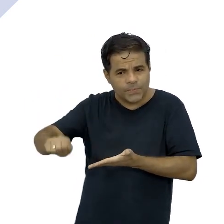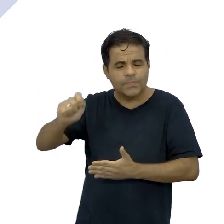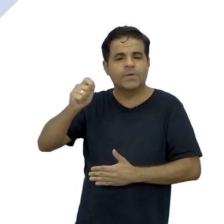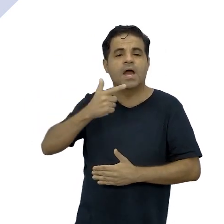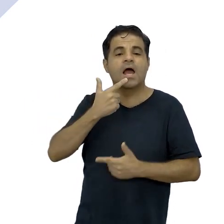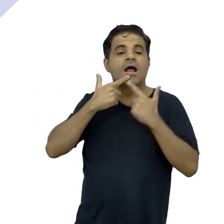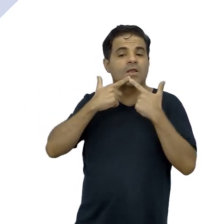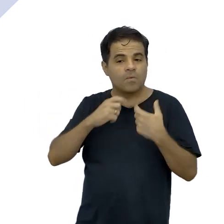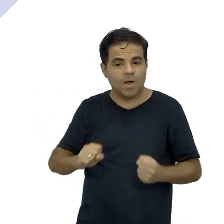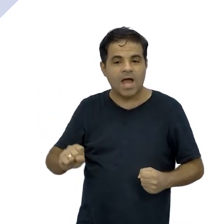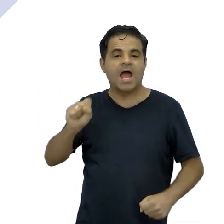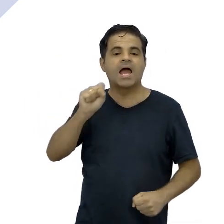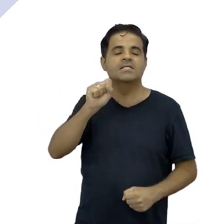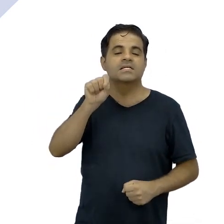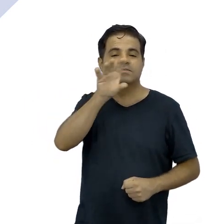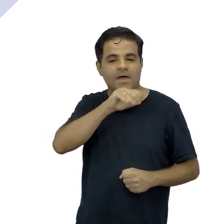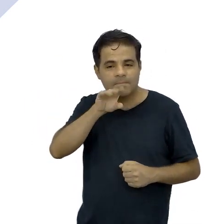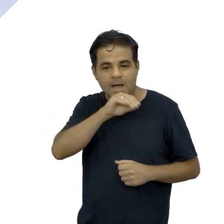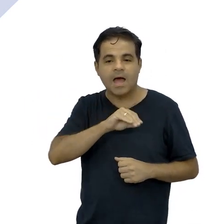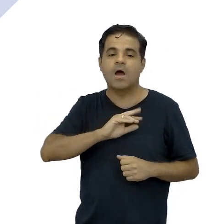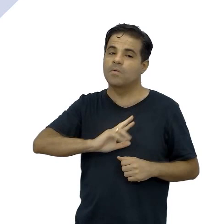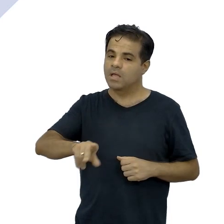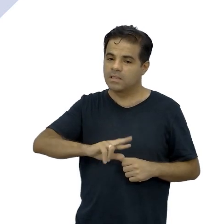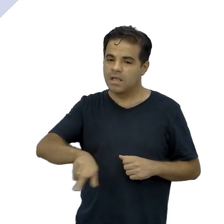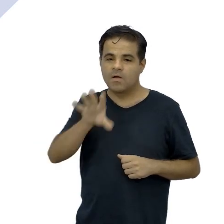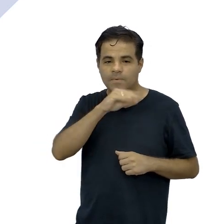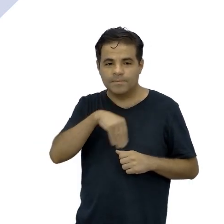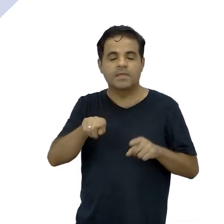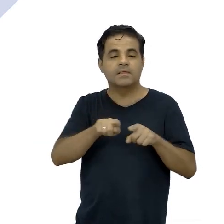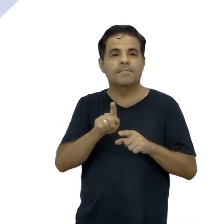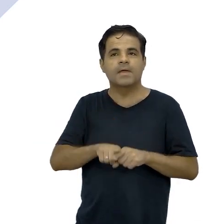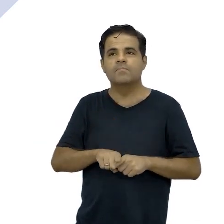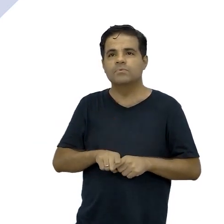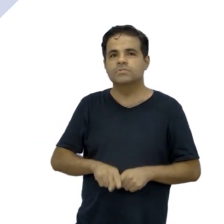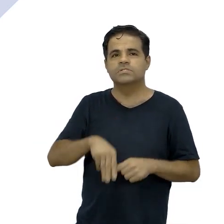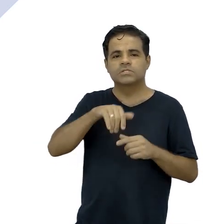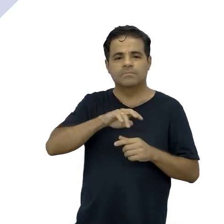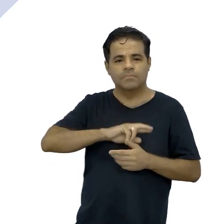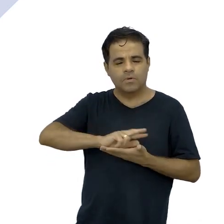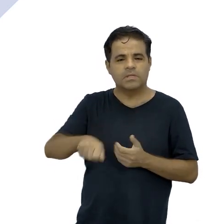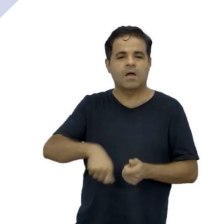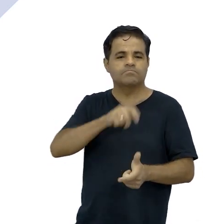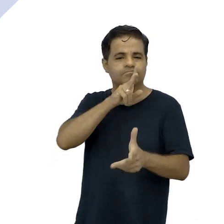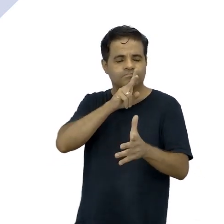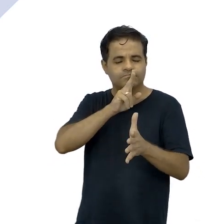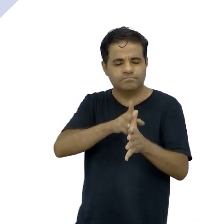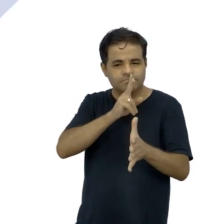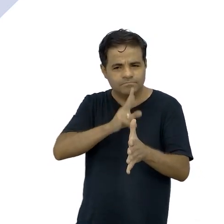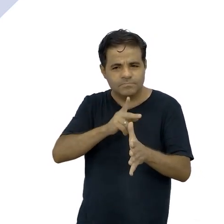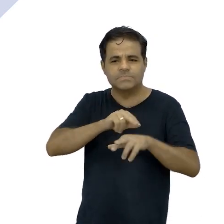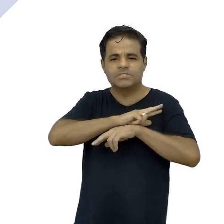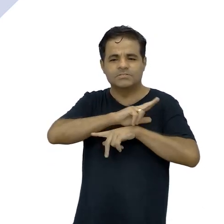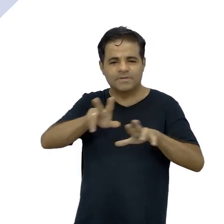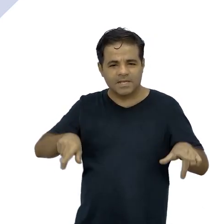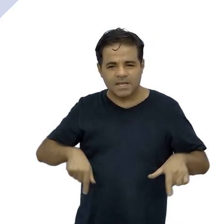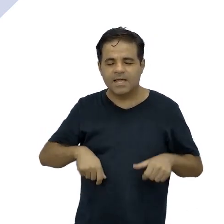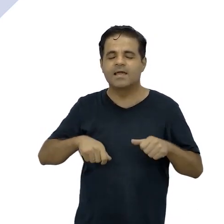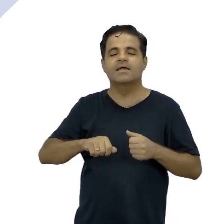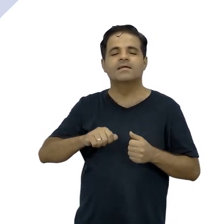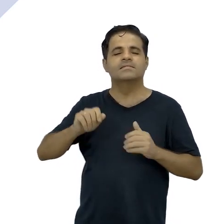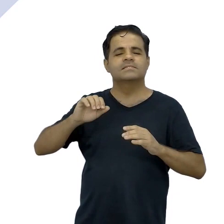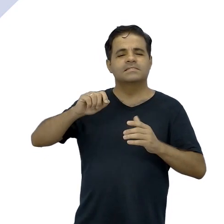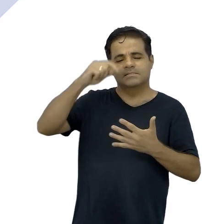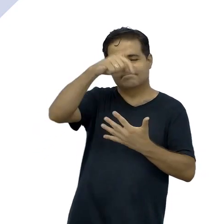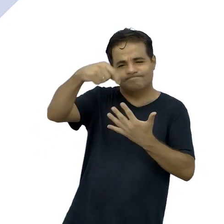as linguagens verbal, a não verbal e a multimodal, presente nos diferentes gêneros que circulam nas mais diferentes